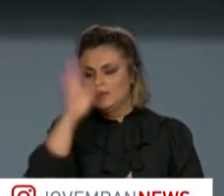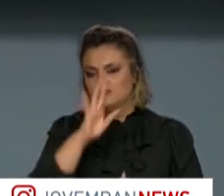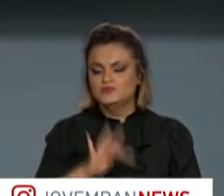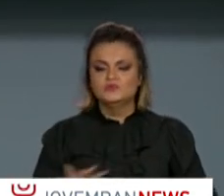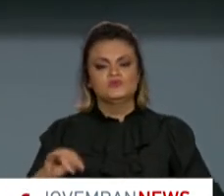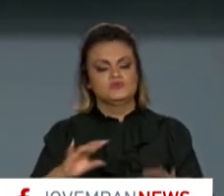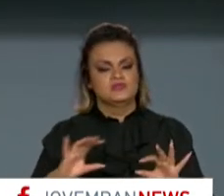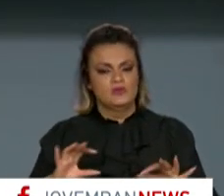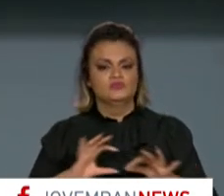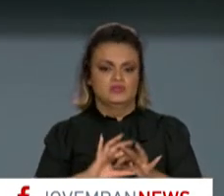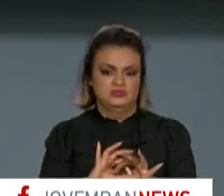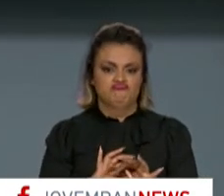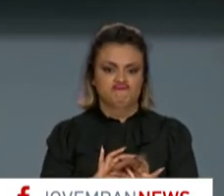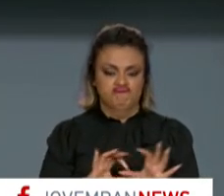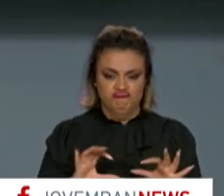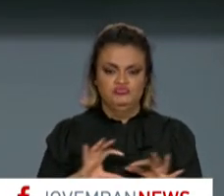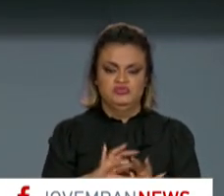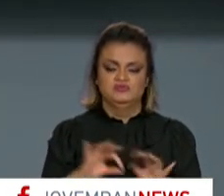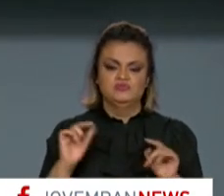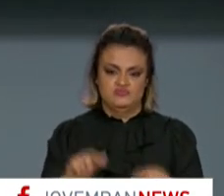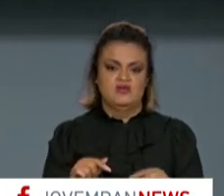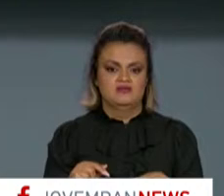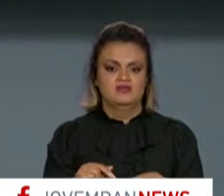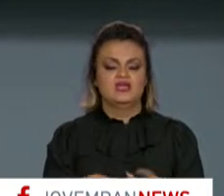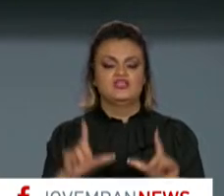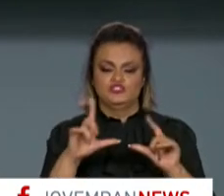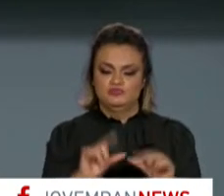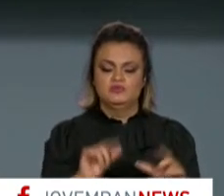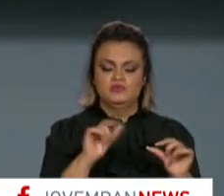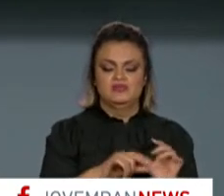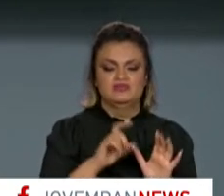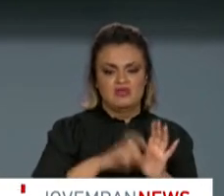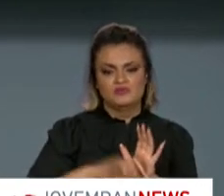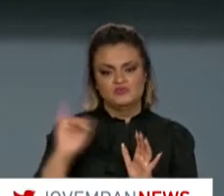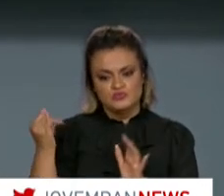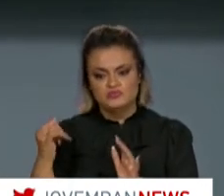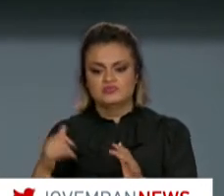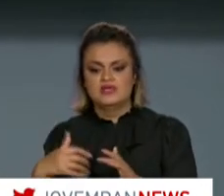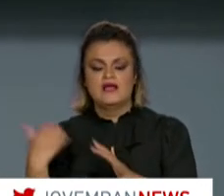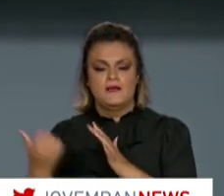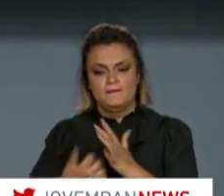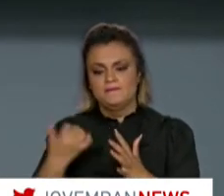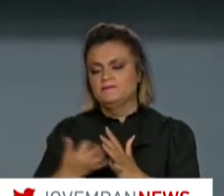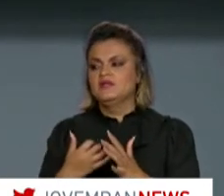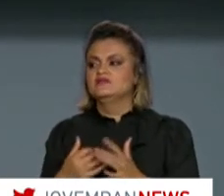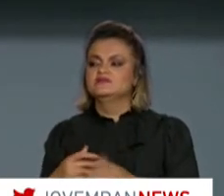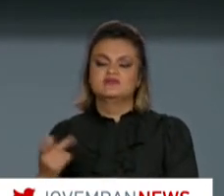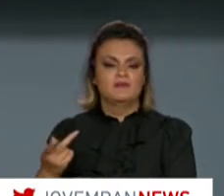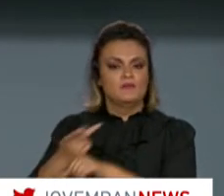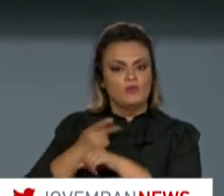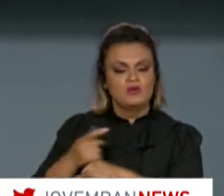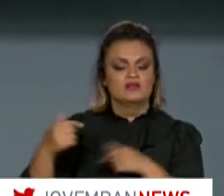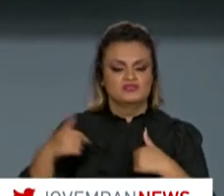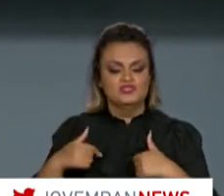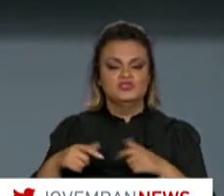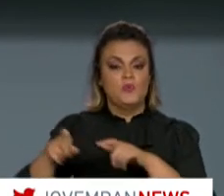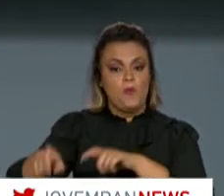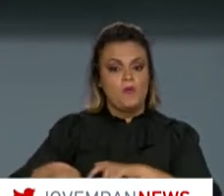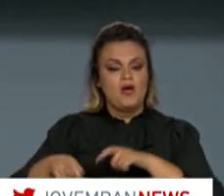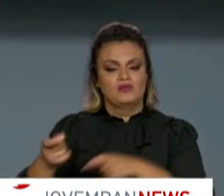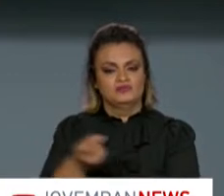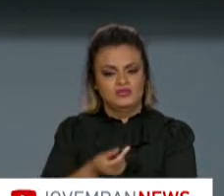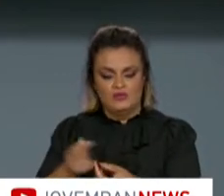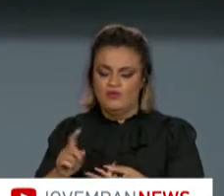unido em torno dessa causa, que é a redução das taxas de juros. As empresas estão nos procurando, o